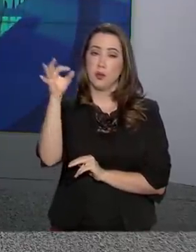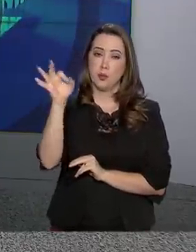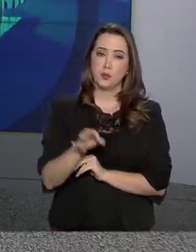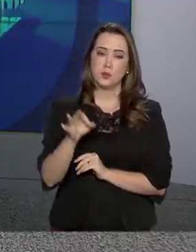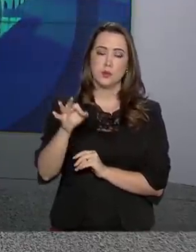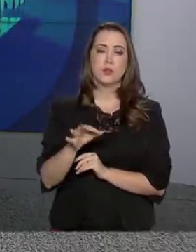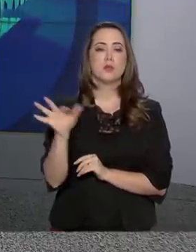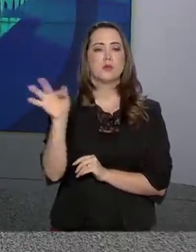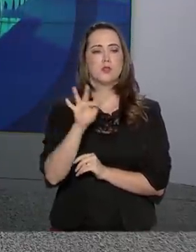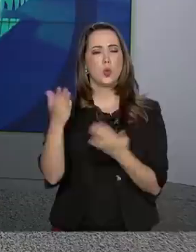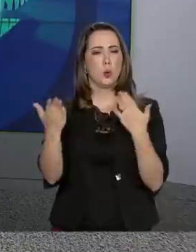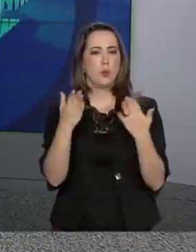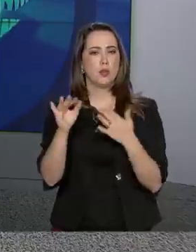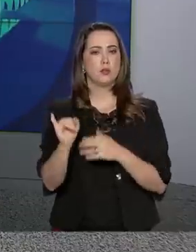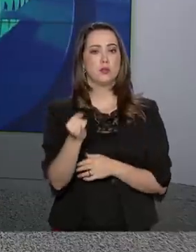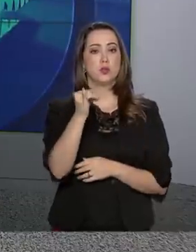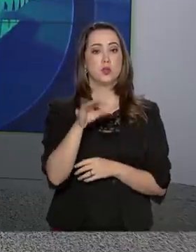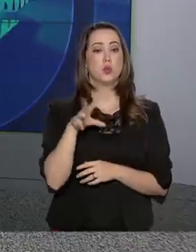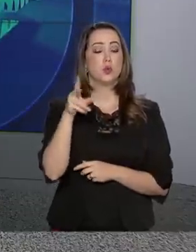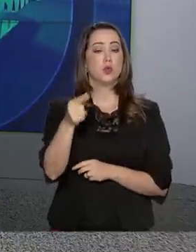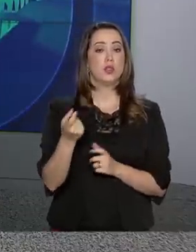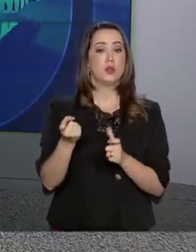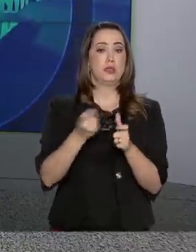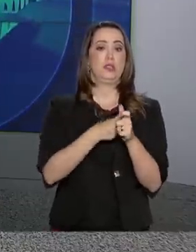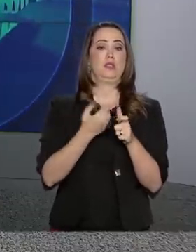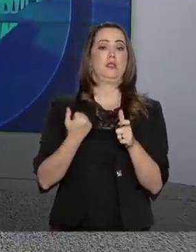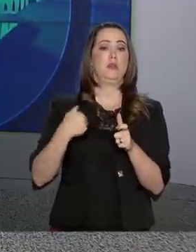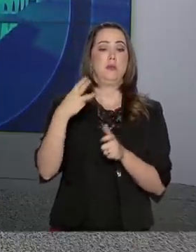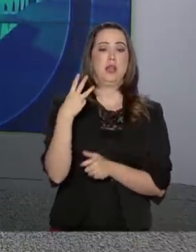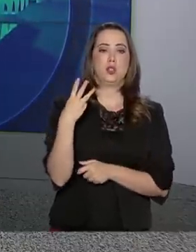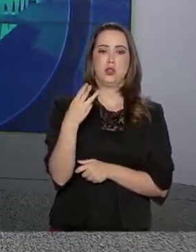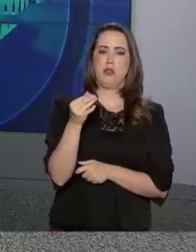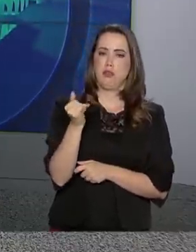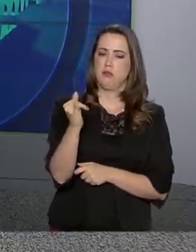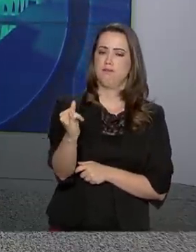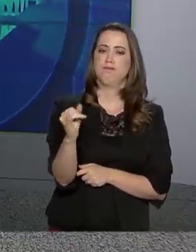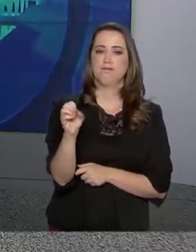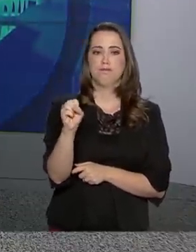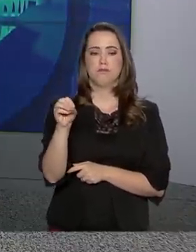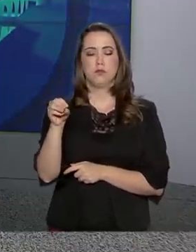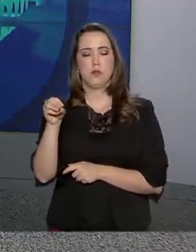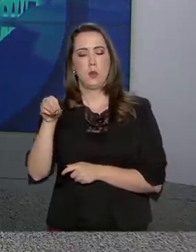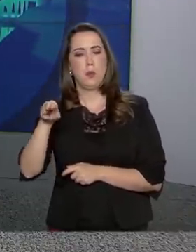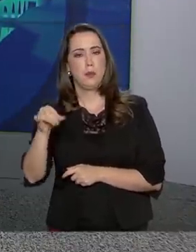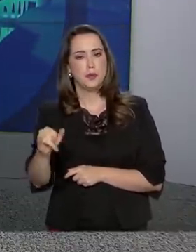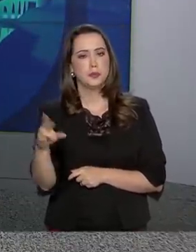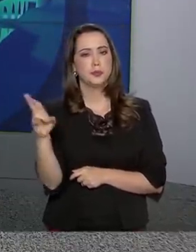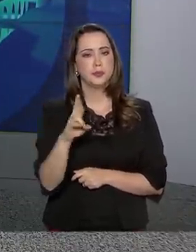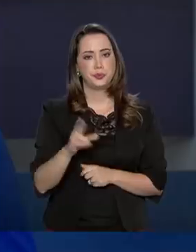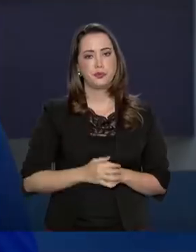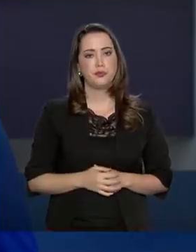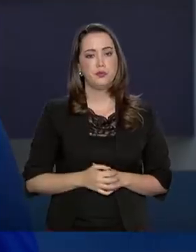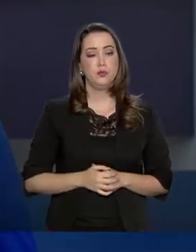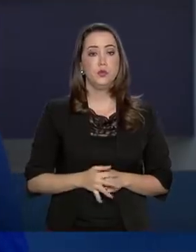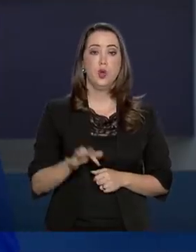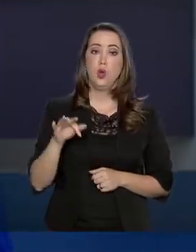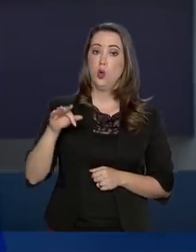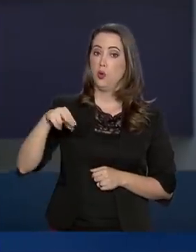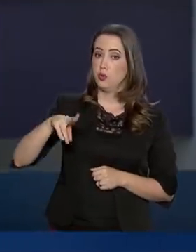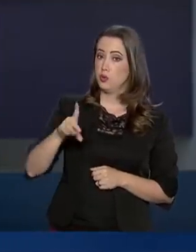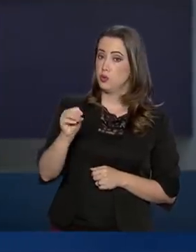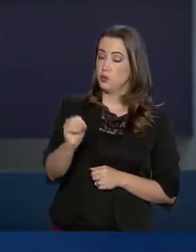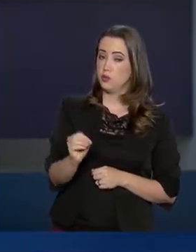com janeiro deste ano. O total da dívida chegou a mais de 3 trilhões e 800 bilhões de reais. Os fundos